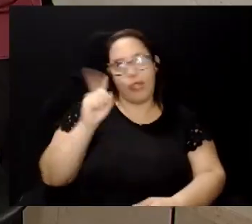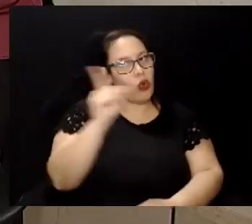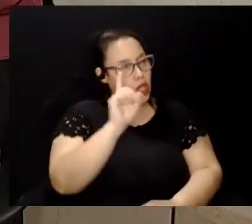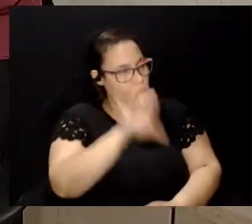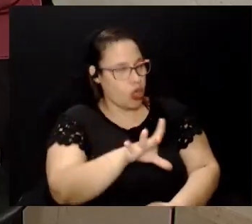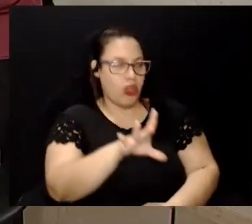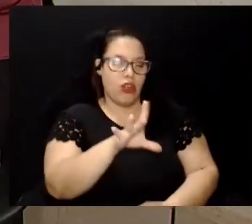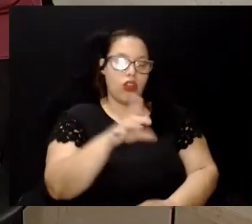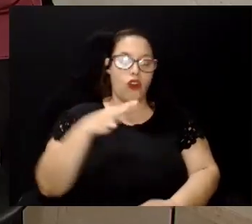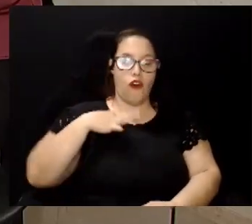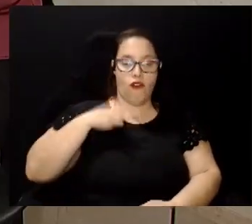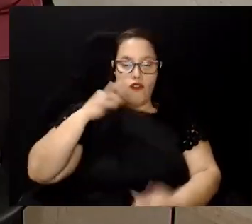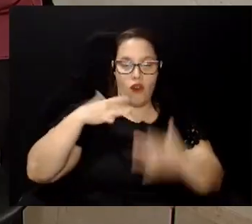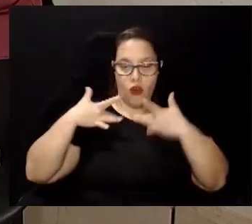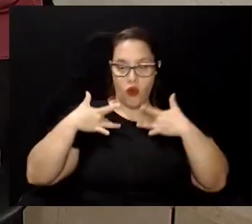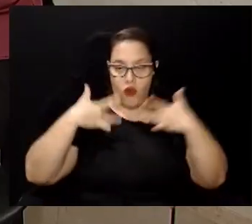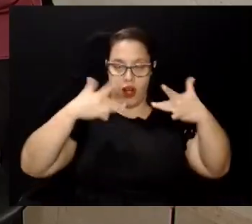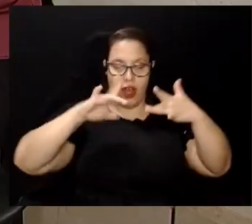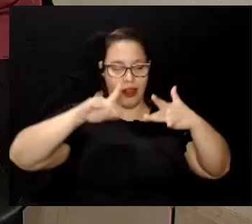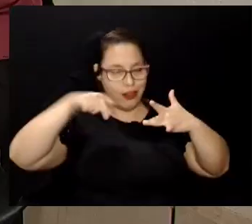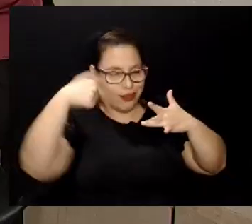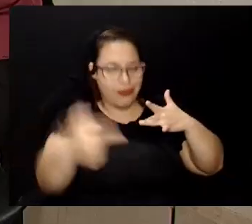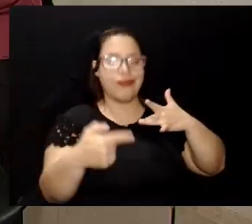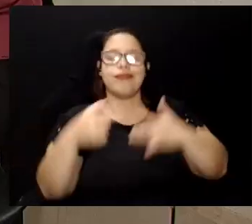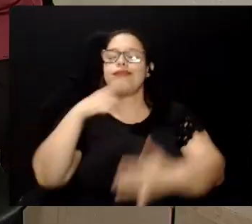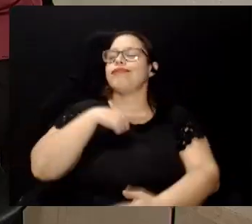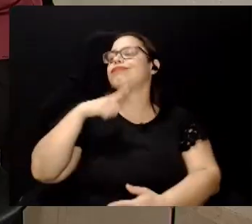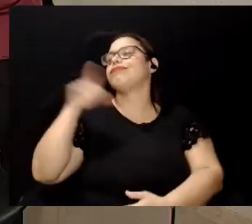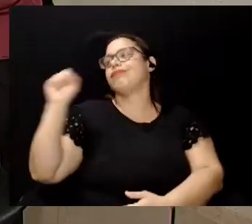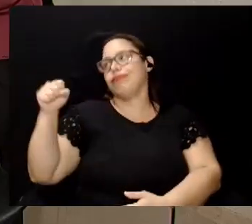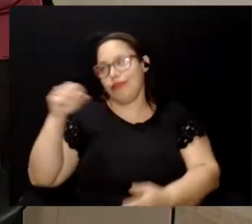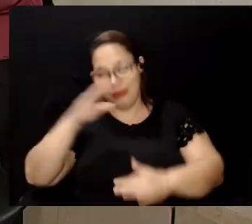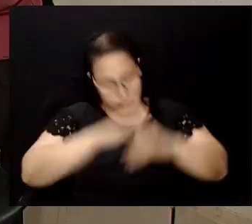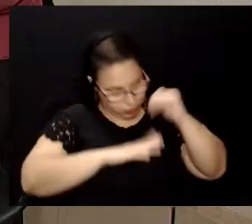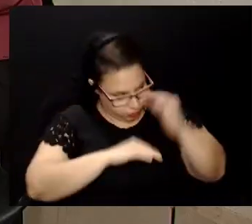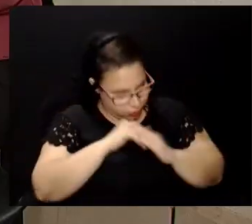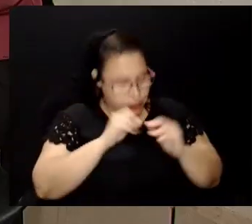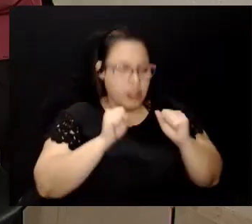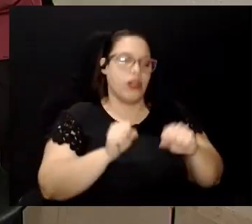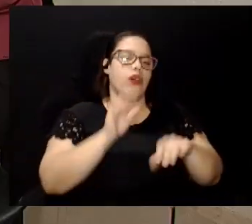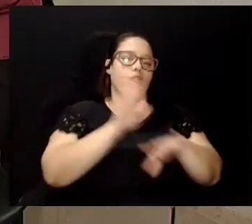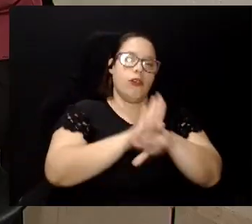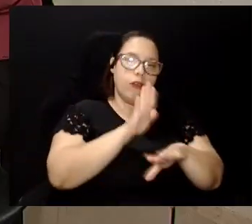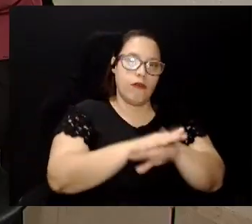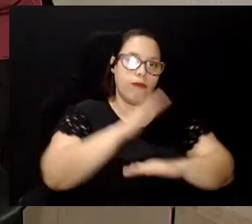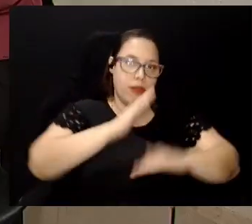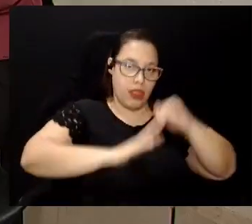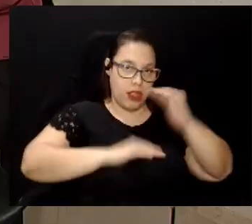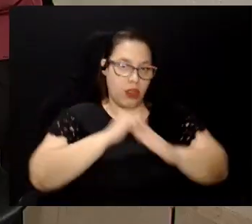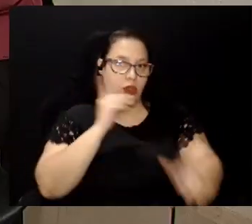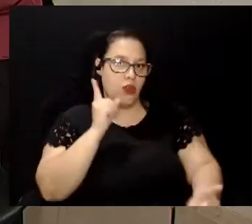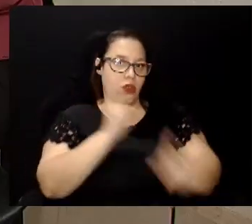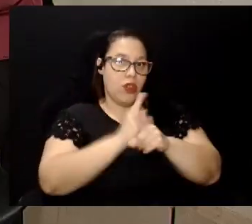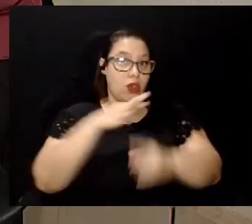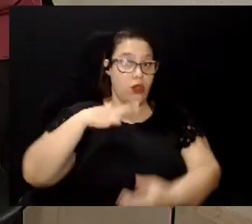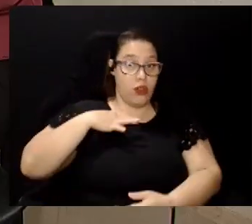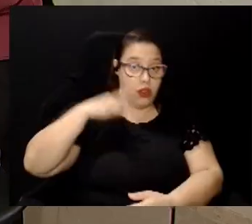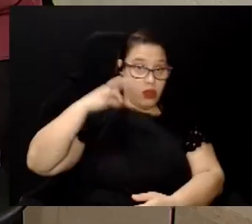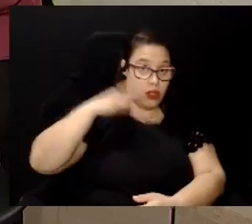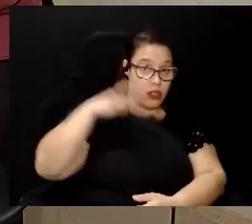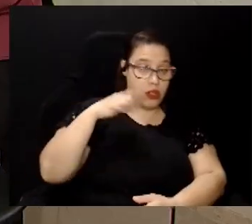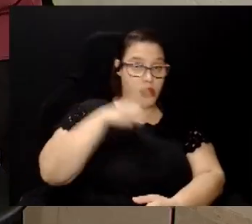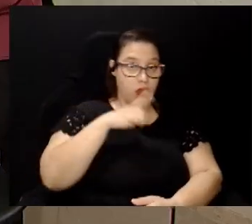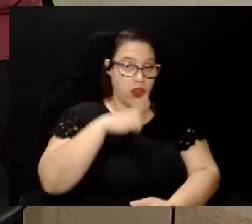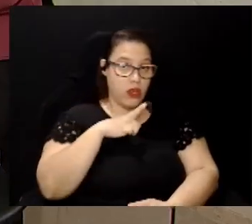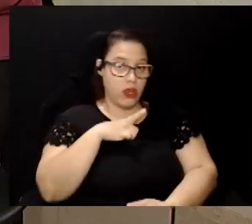precisa, mas não é só sobre isso, porque o voluntariado ele vai além. Coisas, então tem serviços que podem ser prestados, de